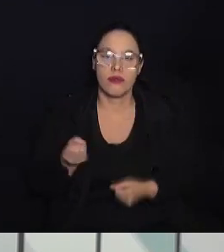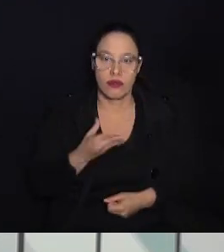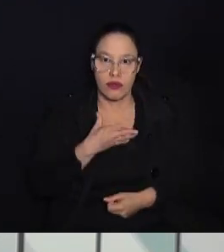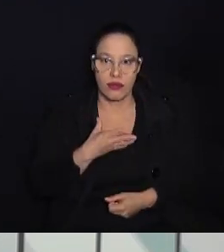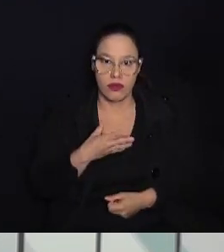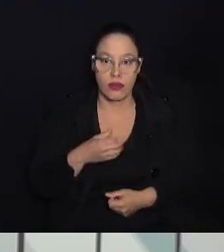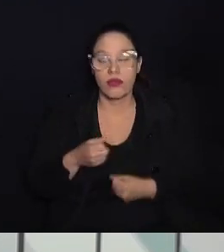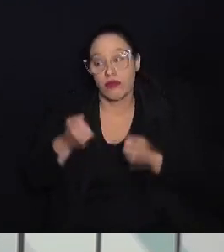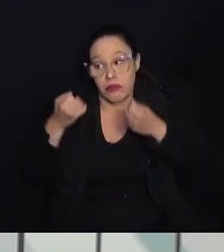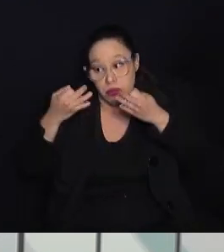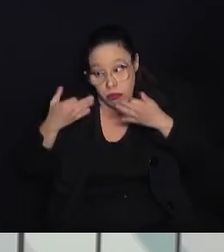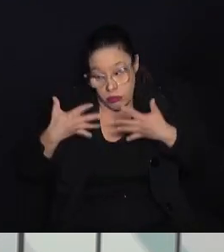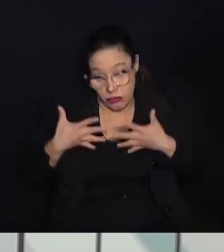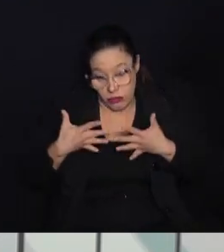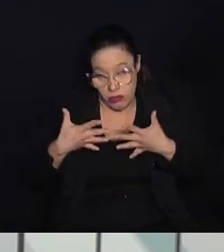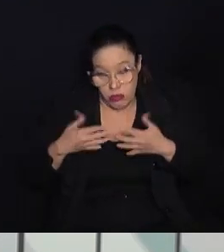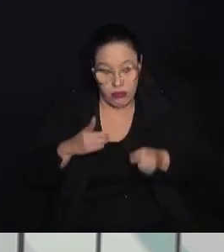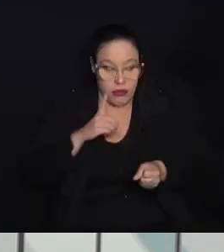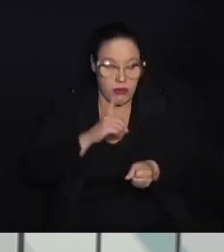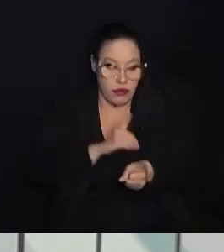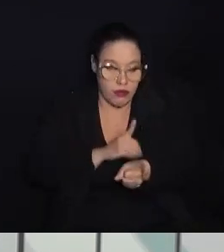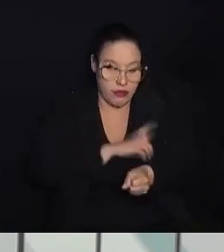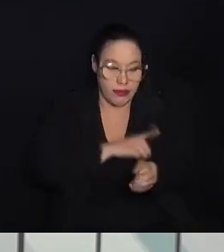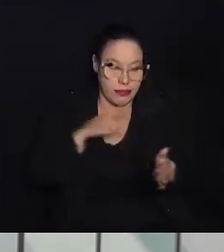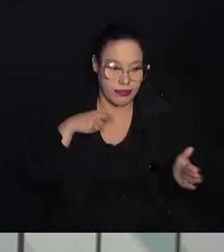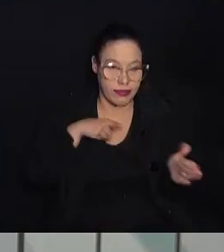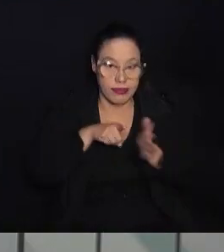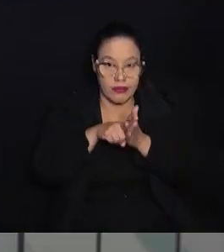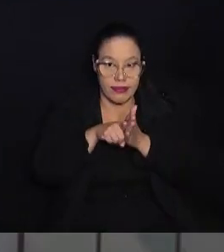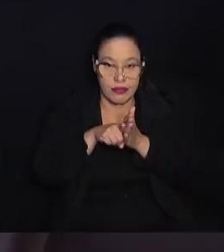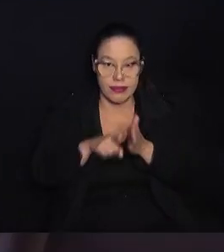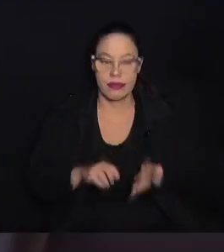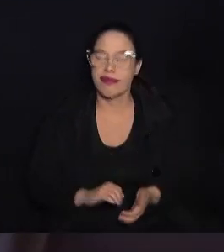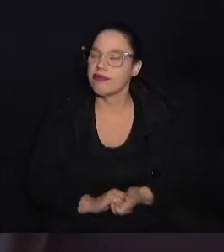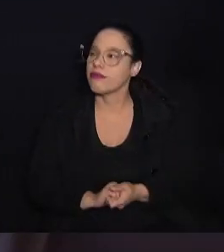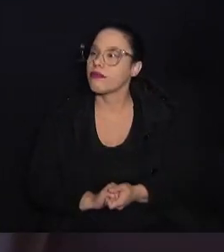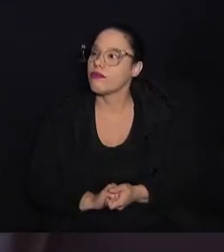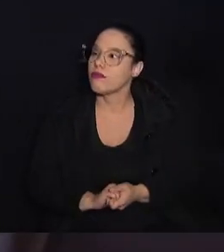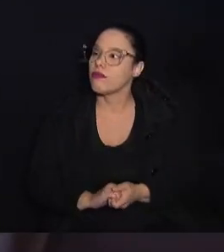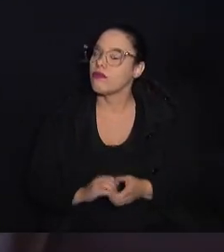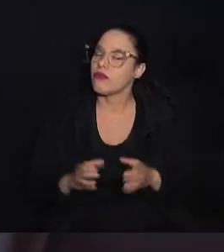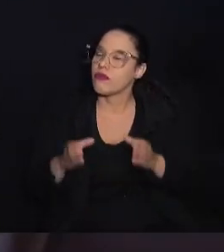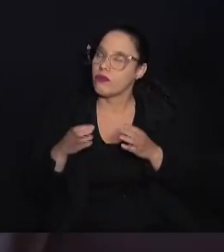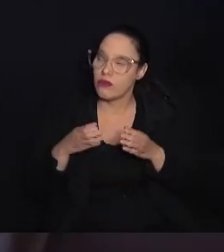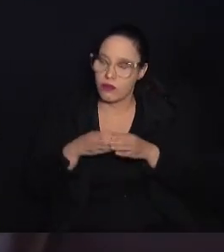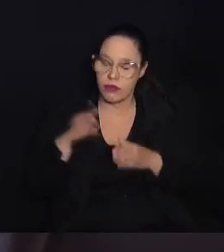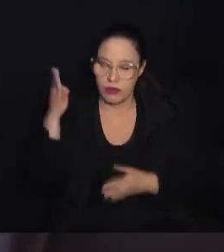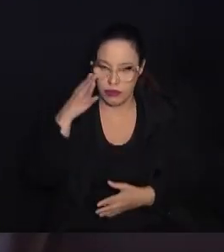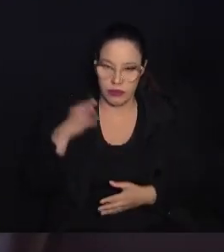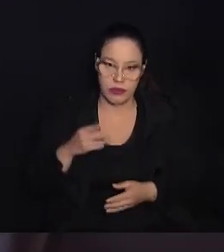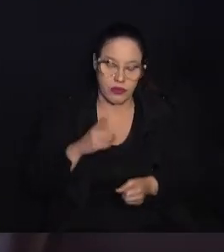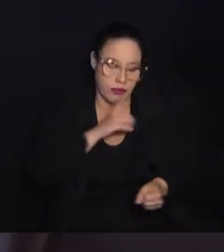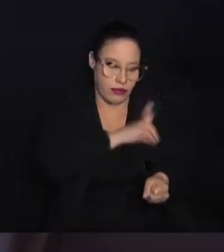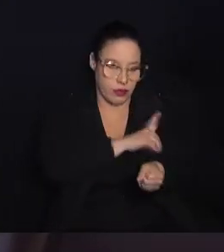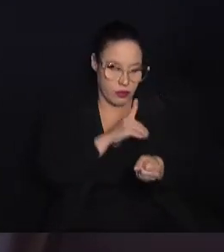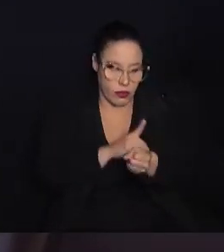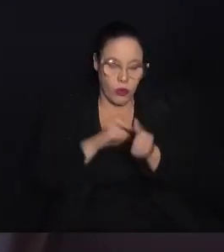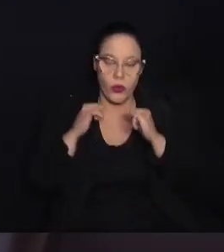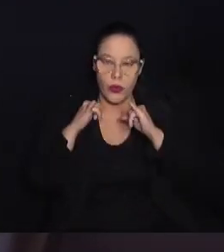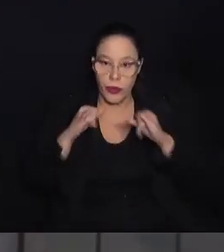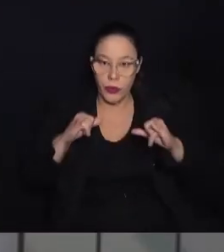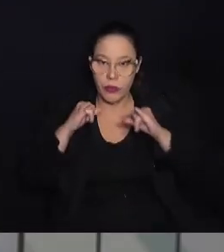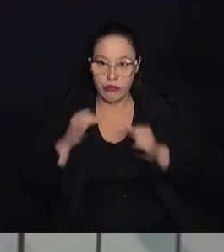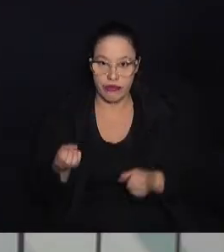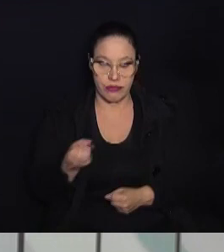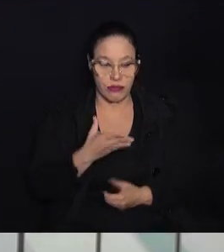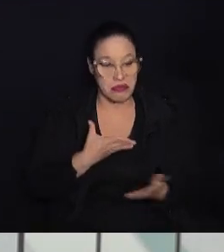as novas recomendações para o diagnóstico de diabetes. A Sociedade Brasileira de Diabetes